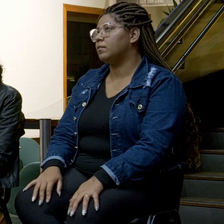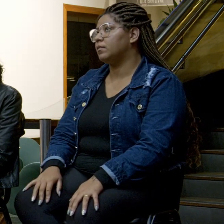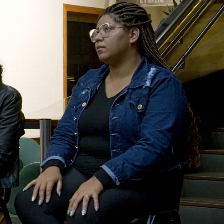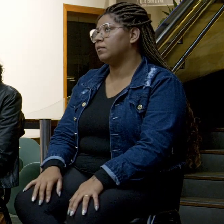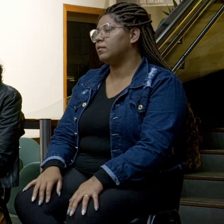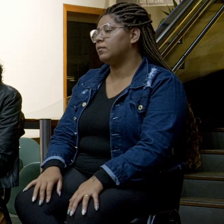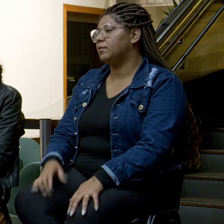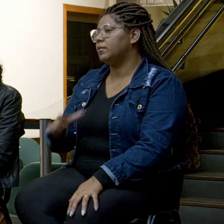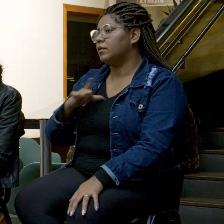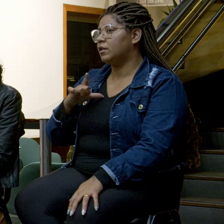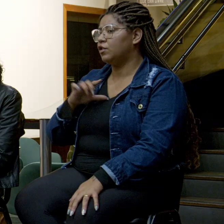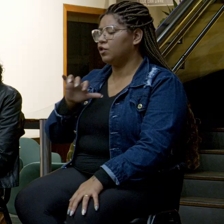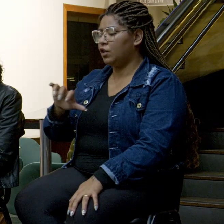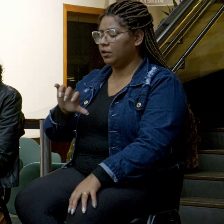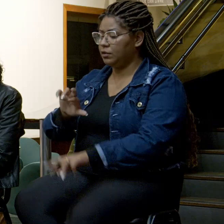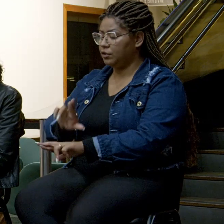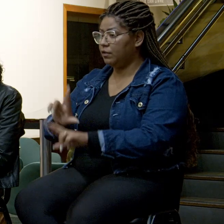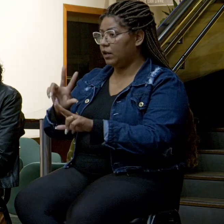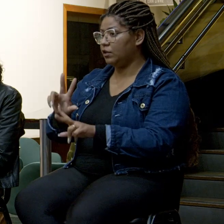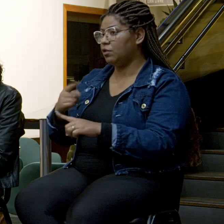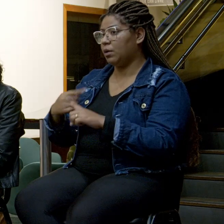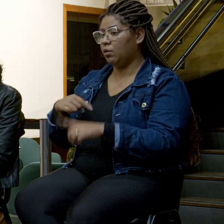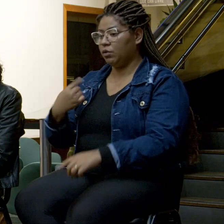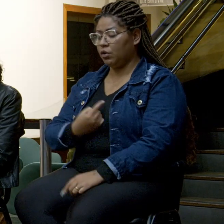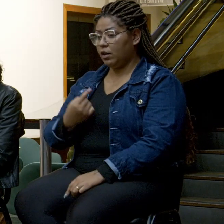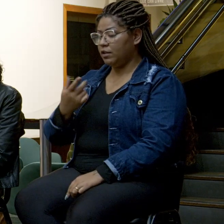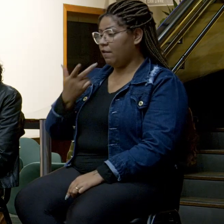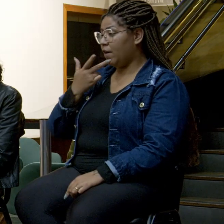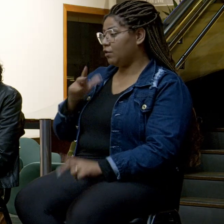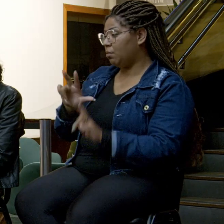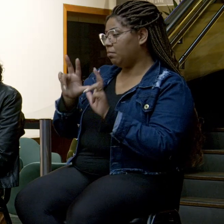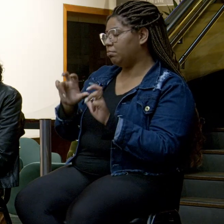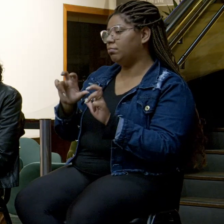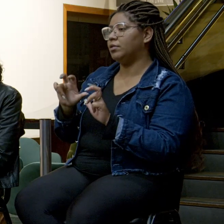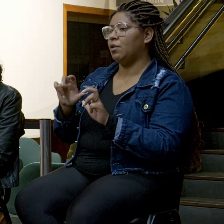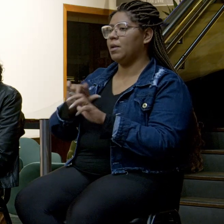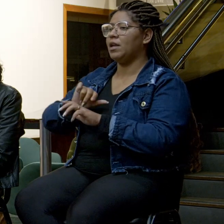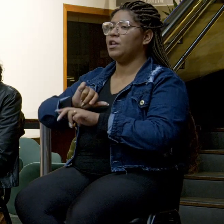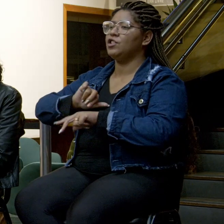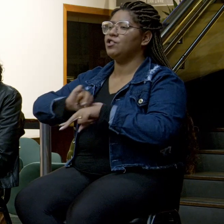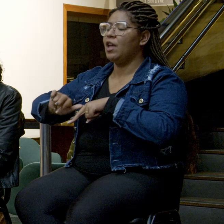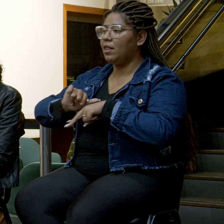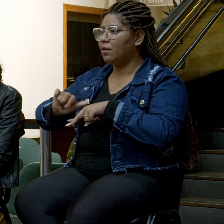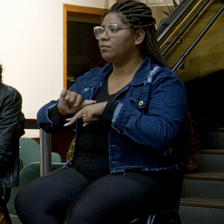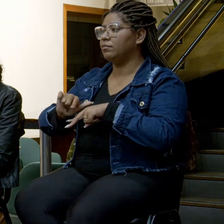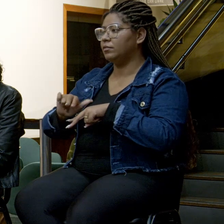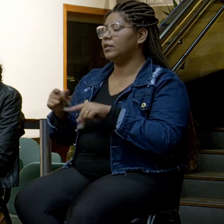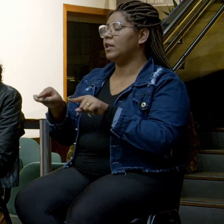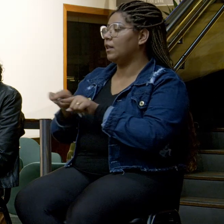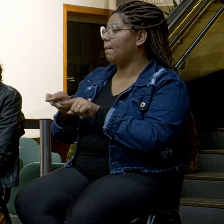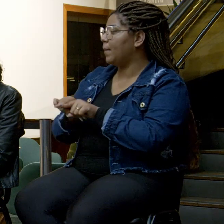existe de diversas maneiras, e quando a gente faz esse recorte de gênero, né, ele também acontece